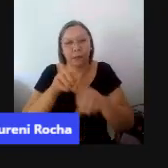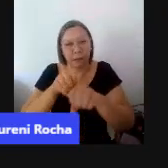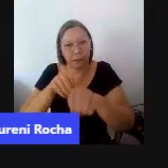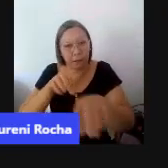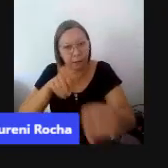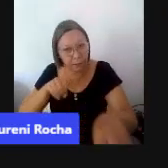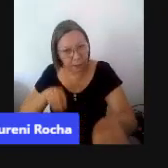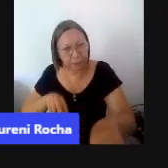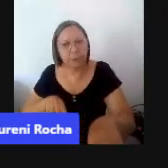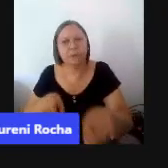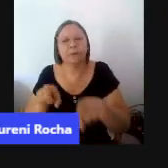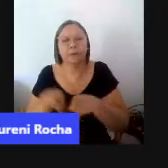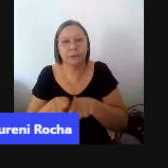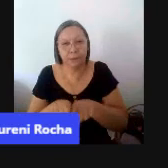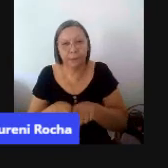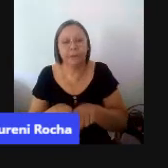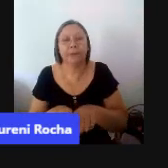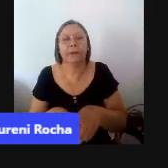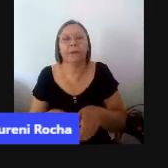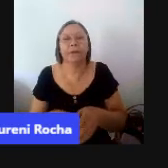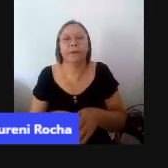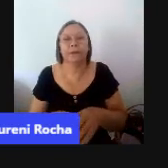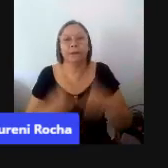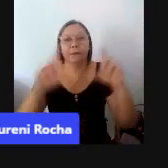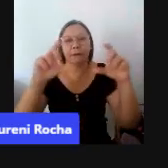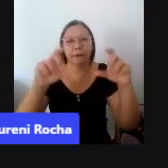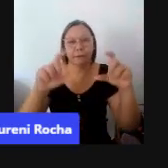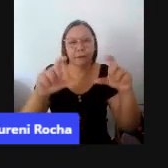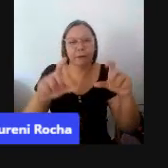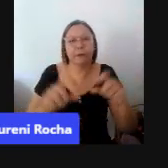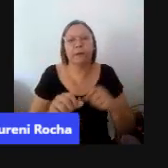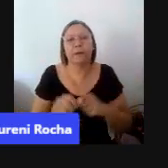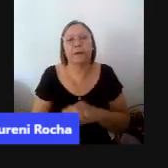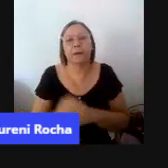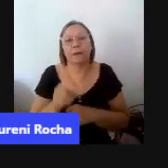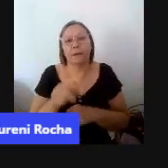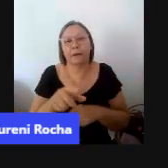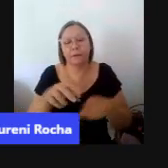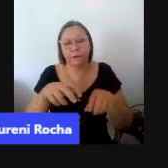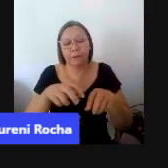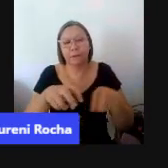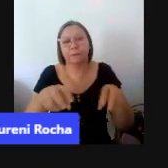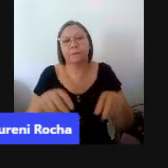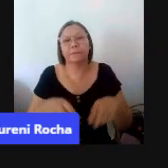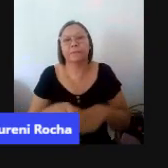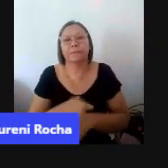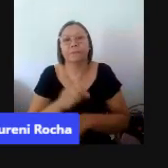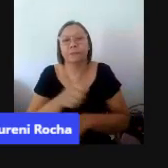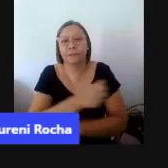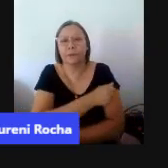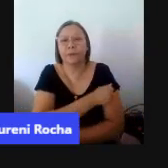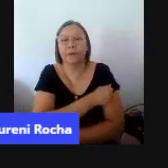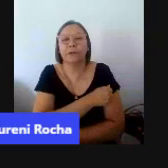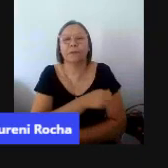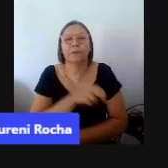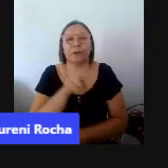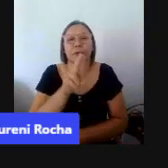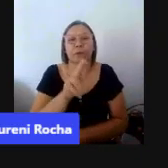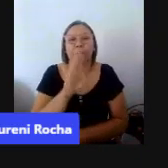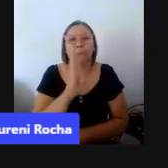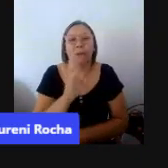capacitação feita, uma na UBS. Pode baixar um pouquinho, professor? em